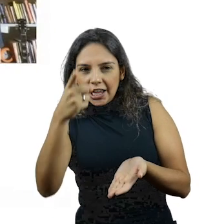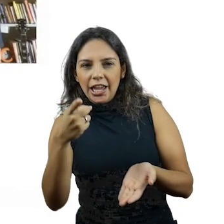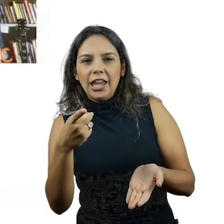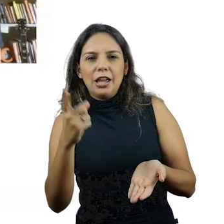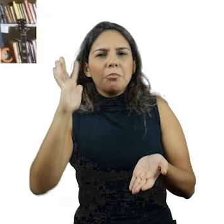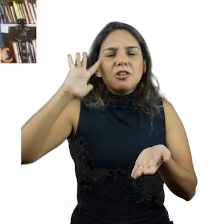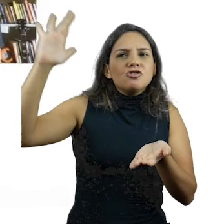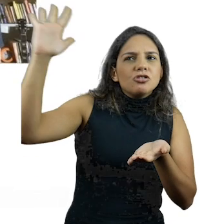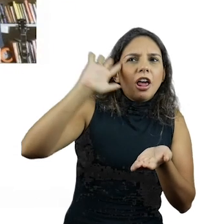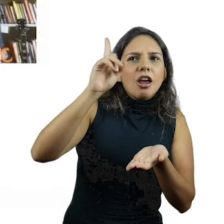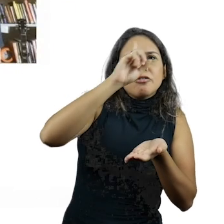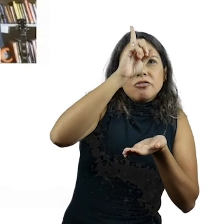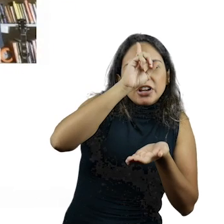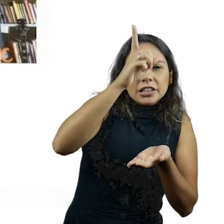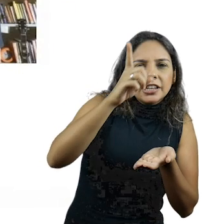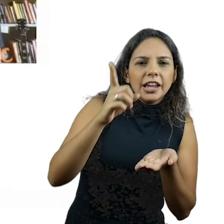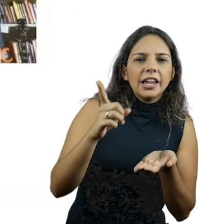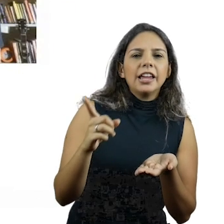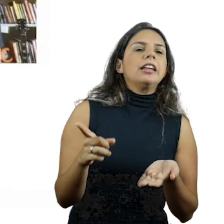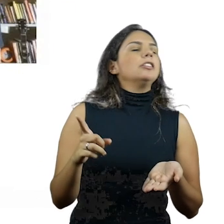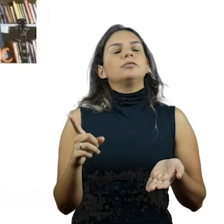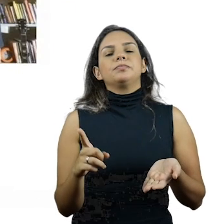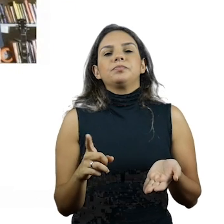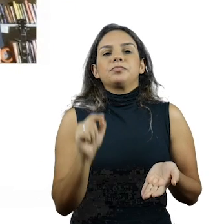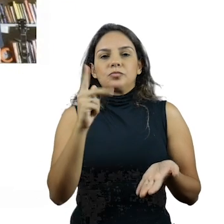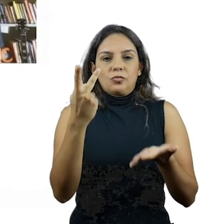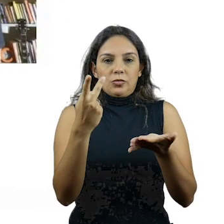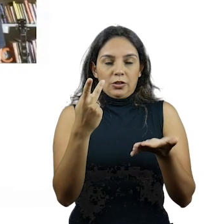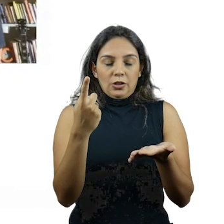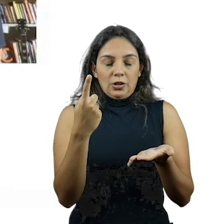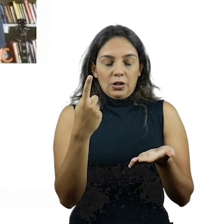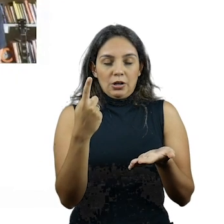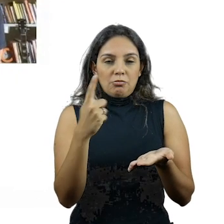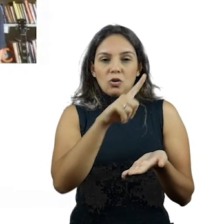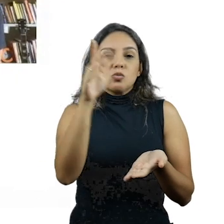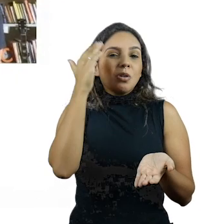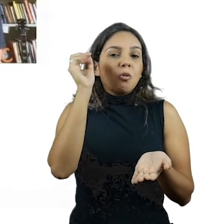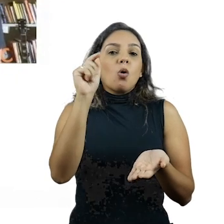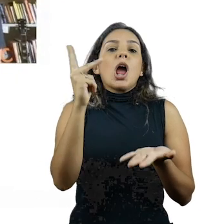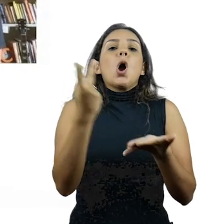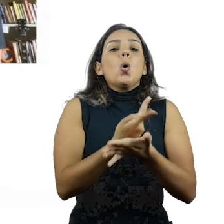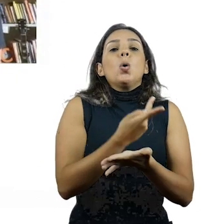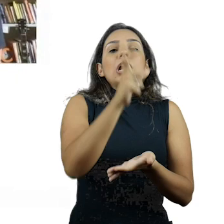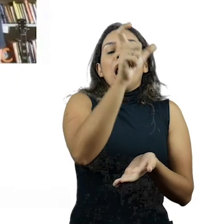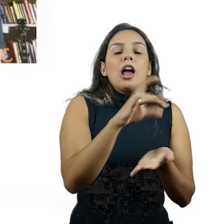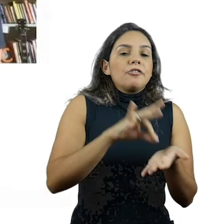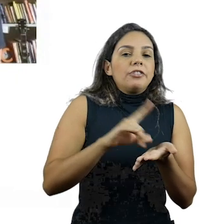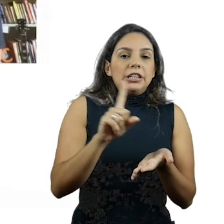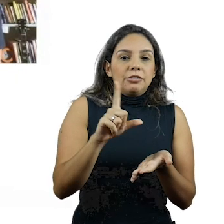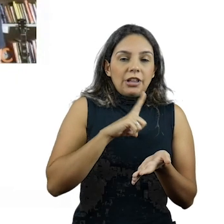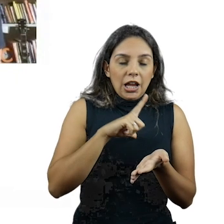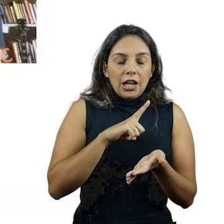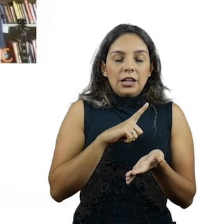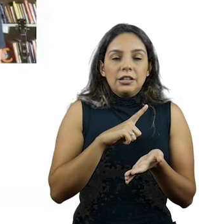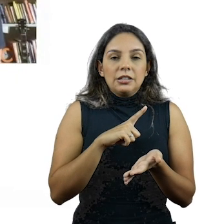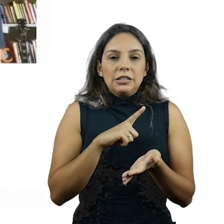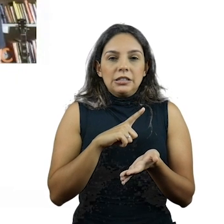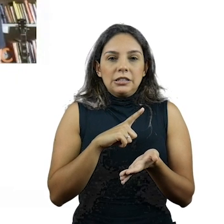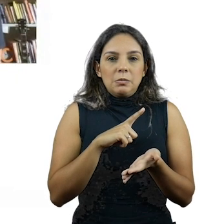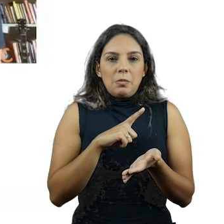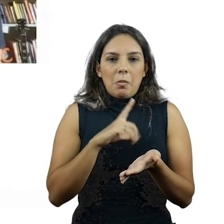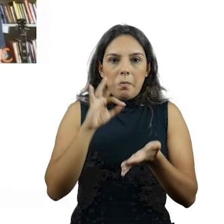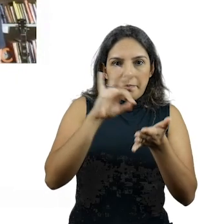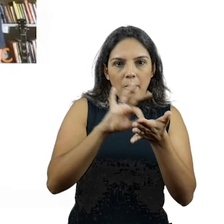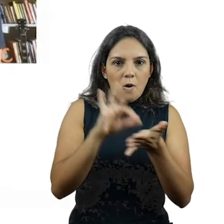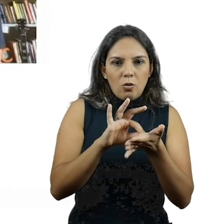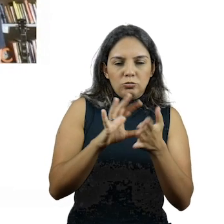ninguém sabia exatamente o que aconteceu, porque na vida de um bandido, de um assaltante, você tem muitos pontos escuros, que o sujeito está escondido, que